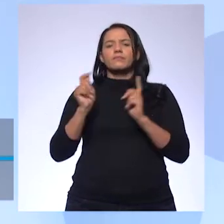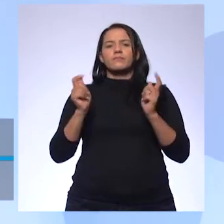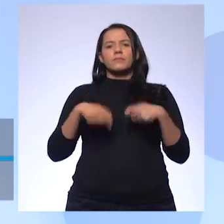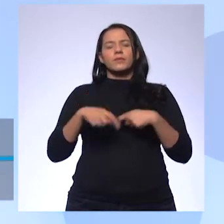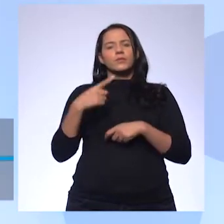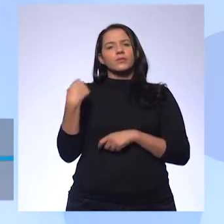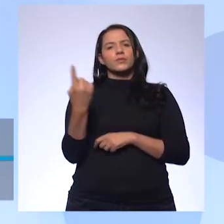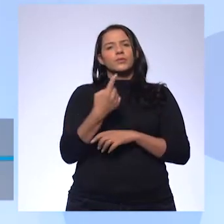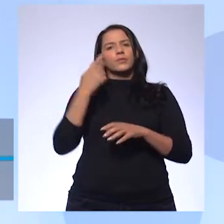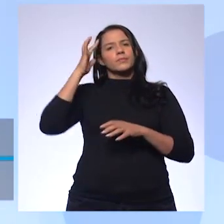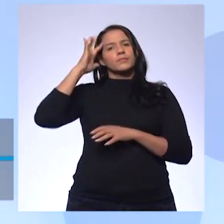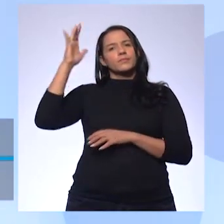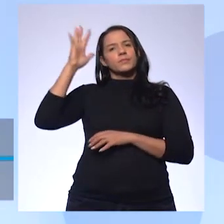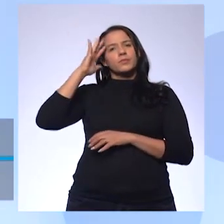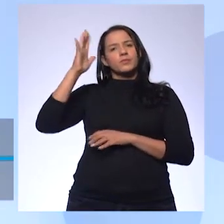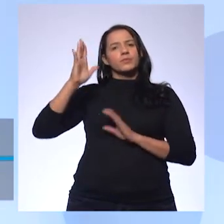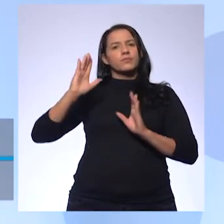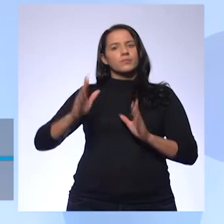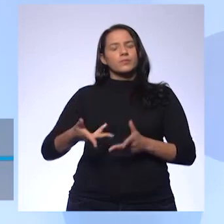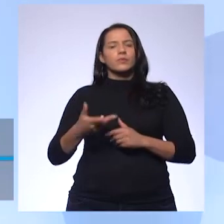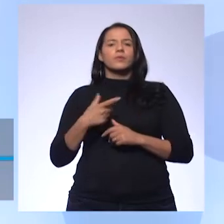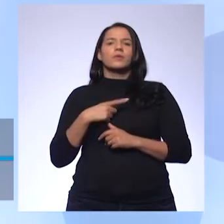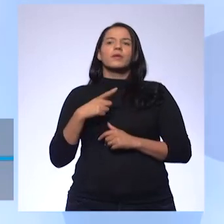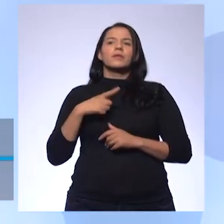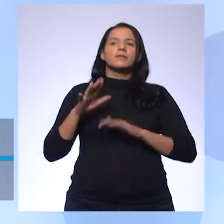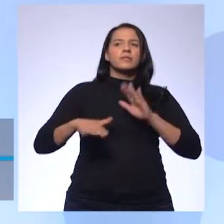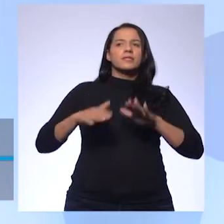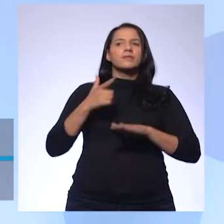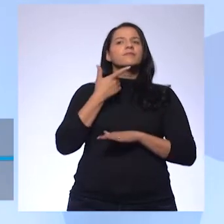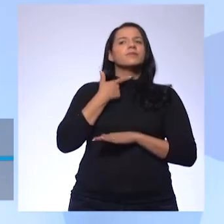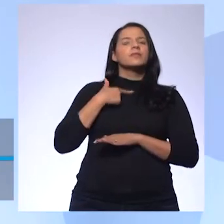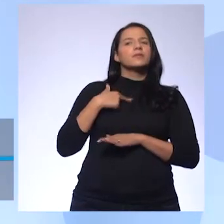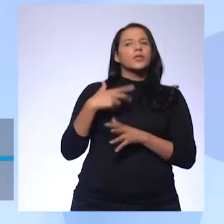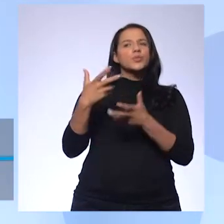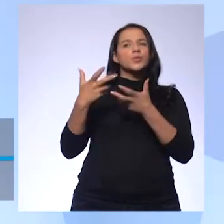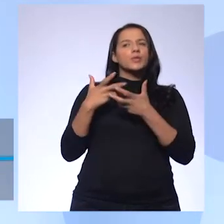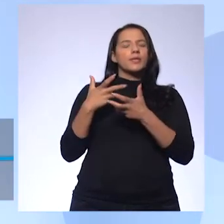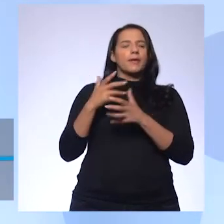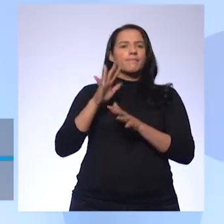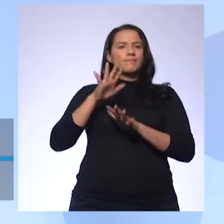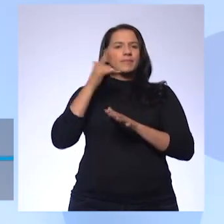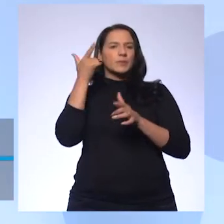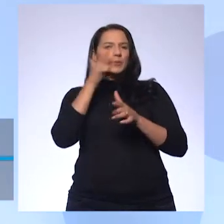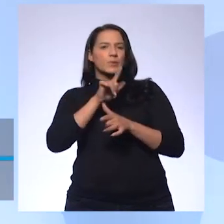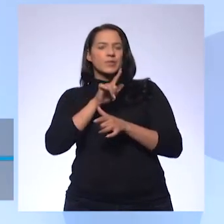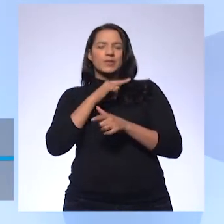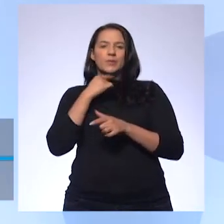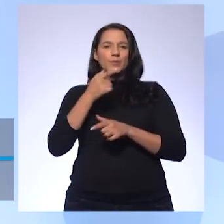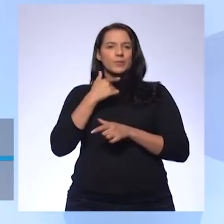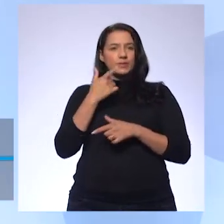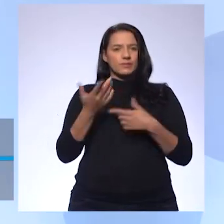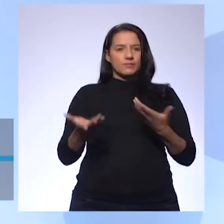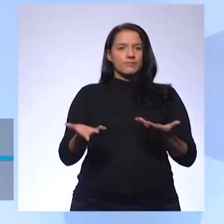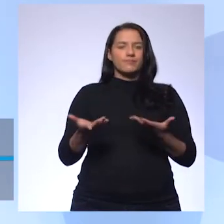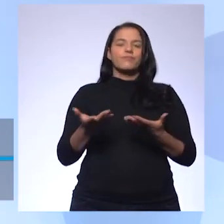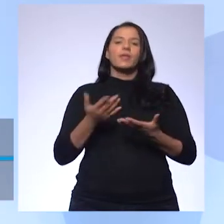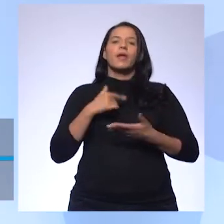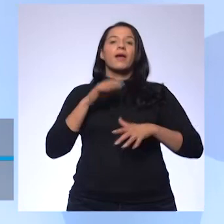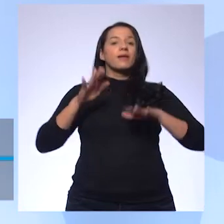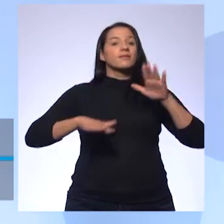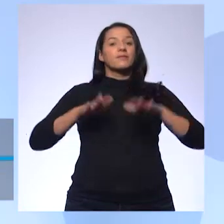já pensamos em obter, que nós desejamos na vida, nem sempre a gente consegue obtê-las, né? Nem sempre a gente